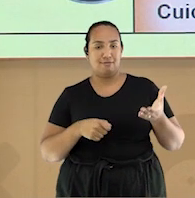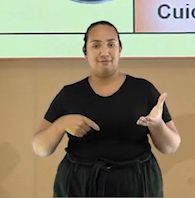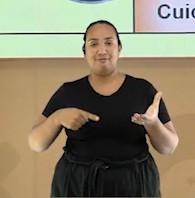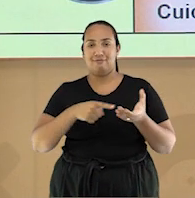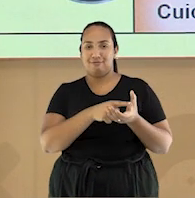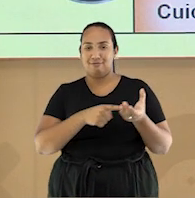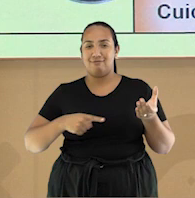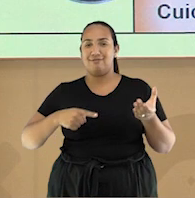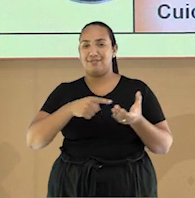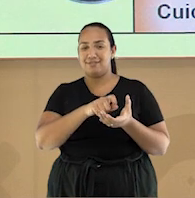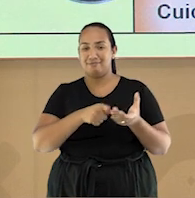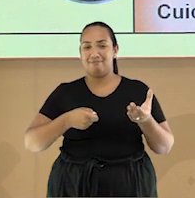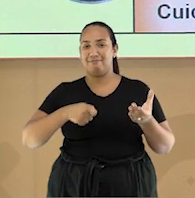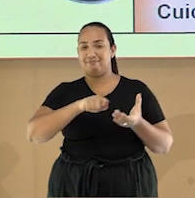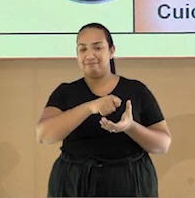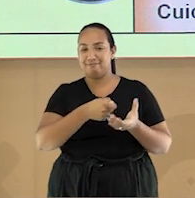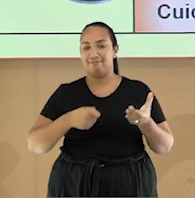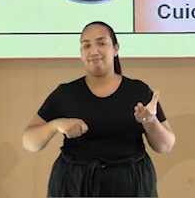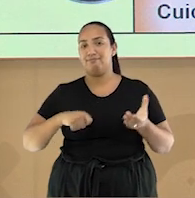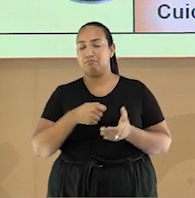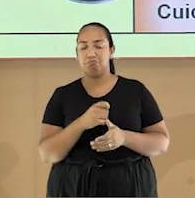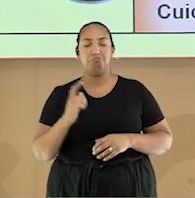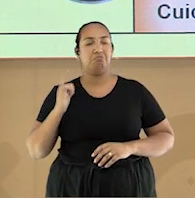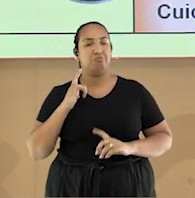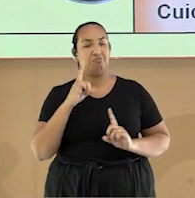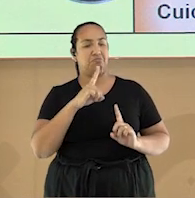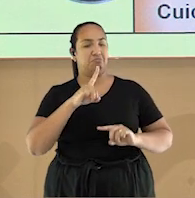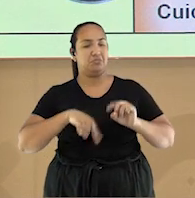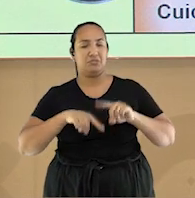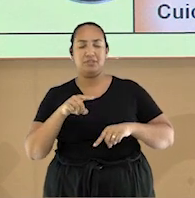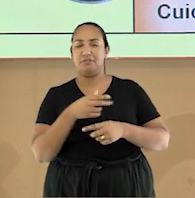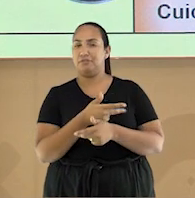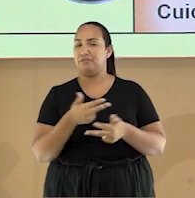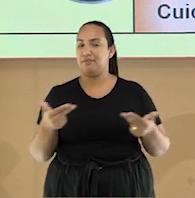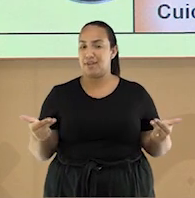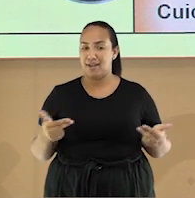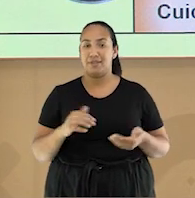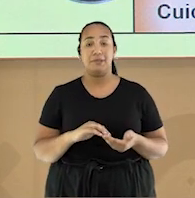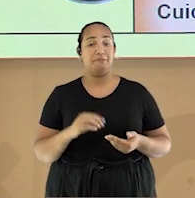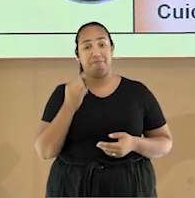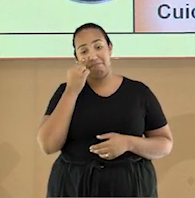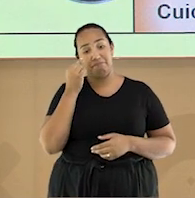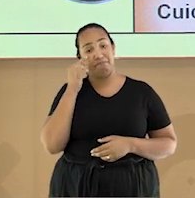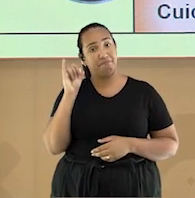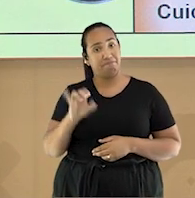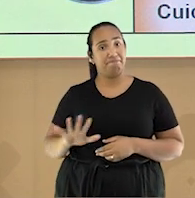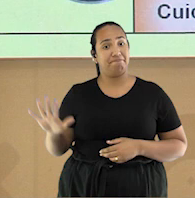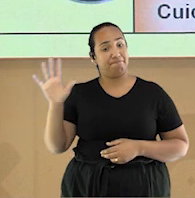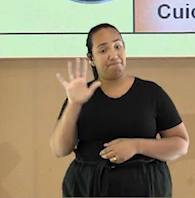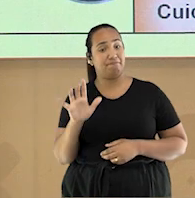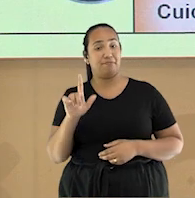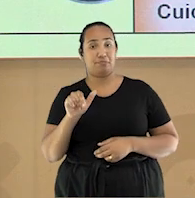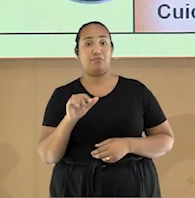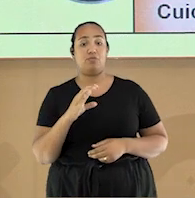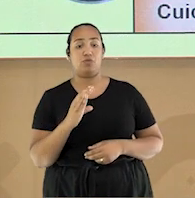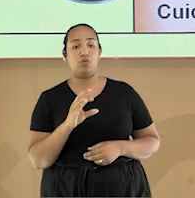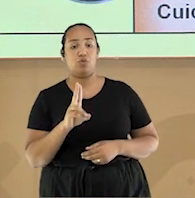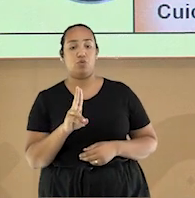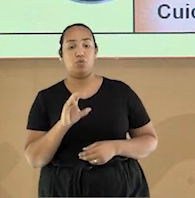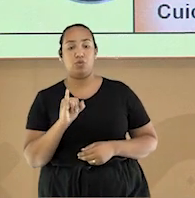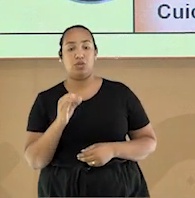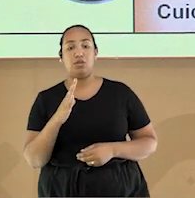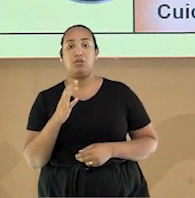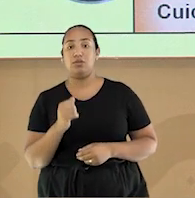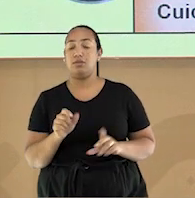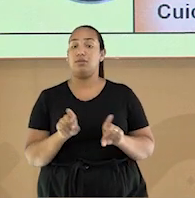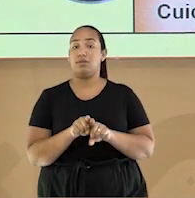som, ganzá e muitos outros. Como nós podemos ver aqui, o exemplo ali da cuíca, e aqui pessoas dançando